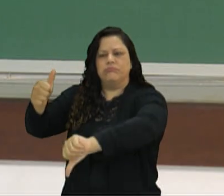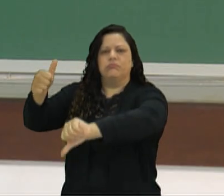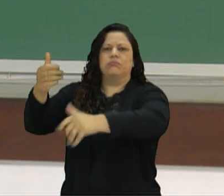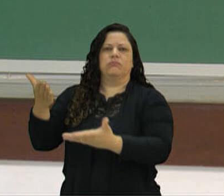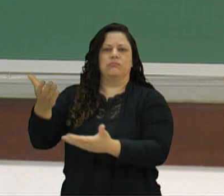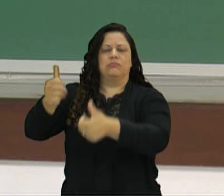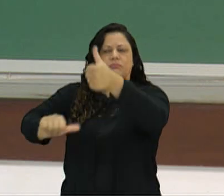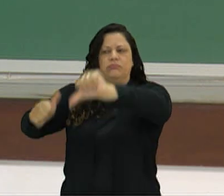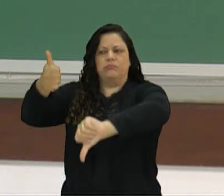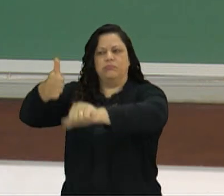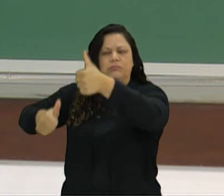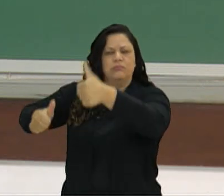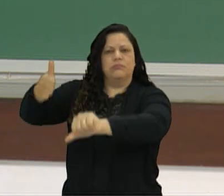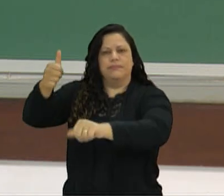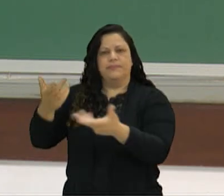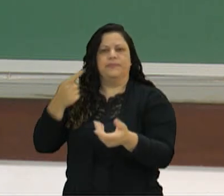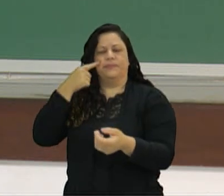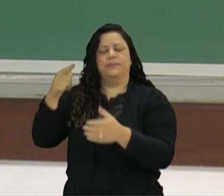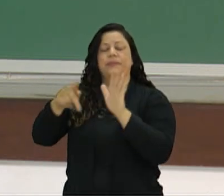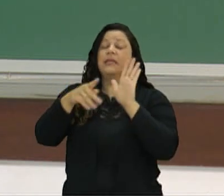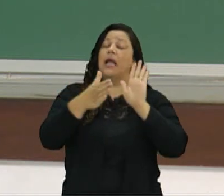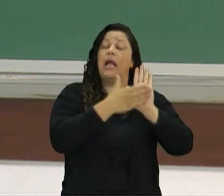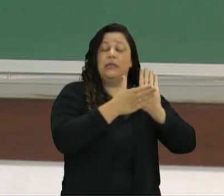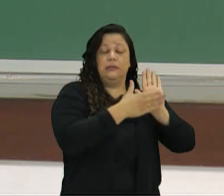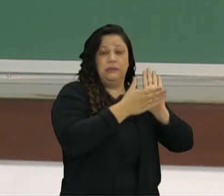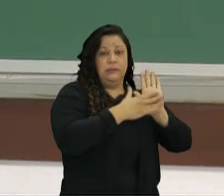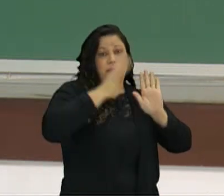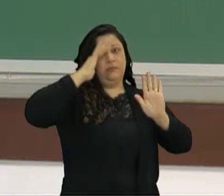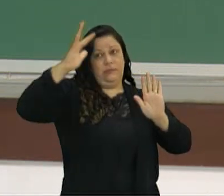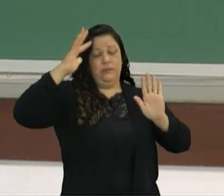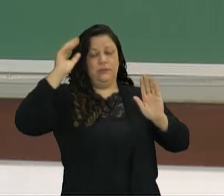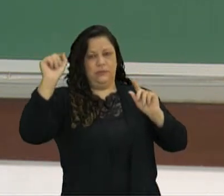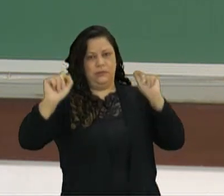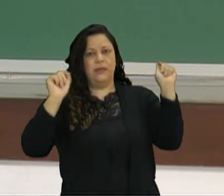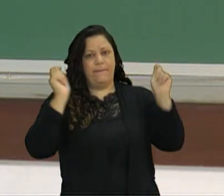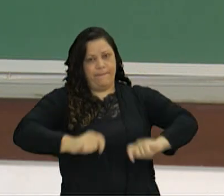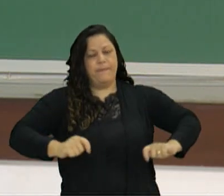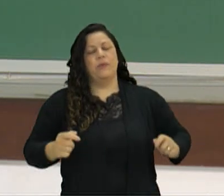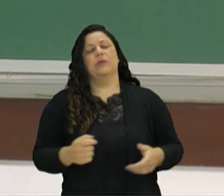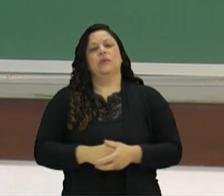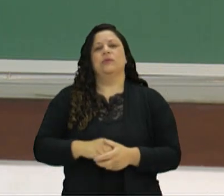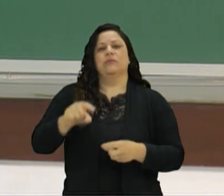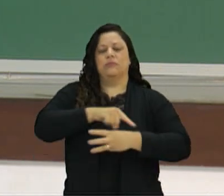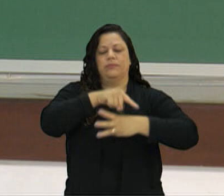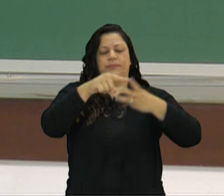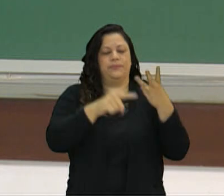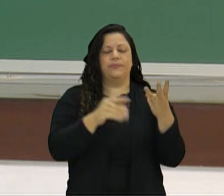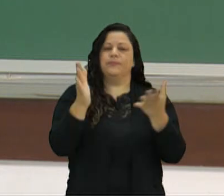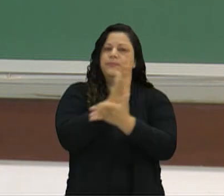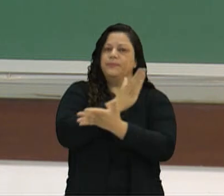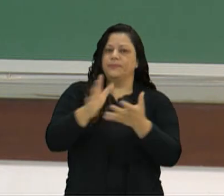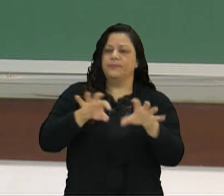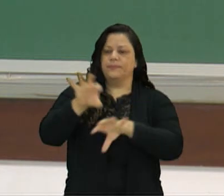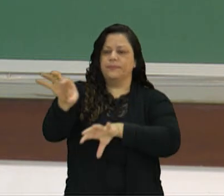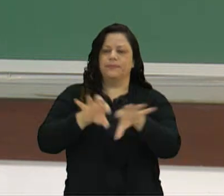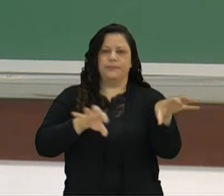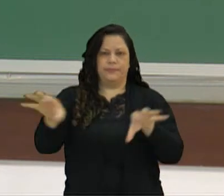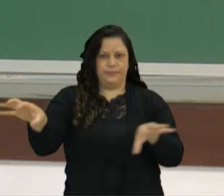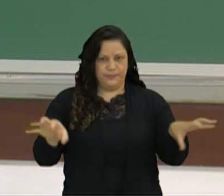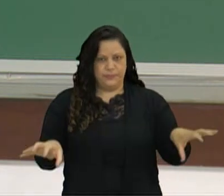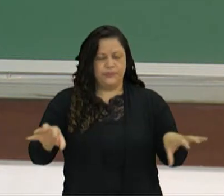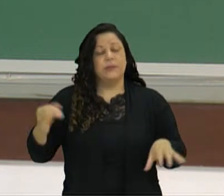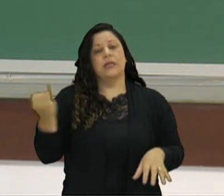Então, essa é a proposta de teoria de tripartição dos poderes de Montesquieu. E é importante a